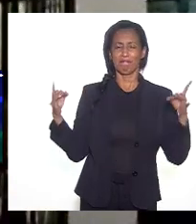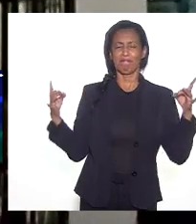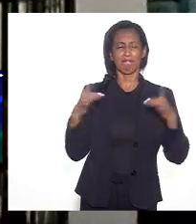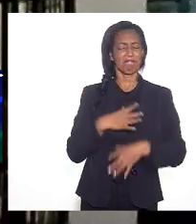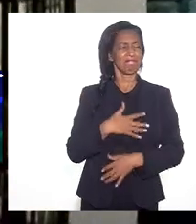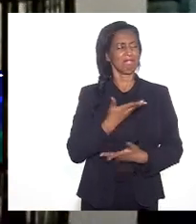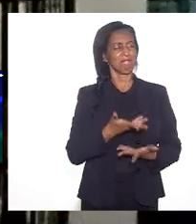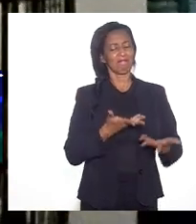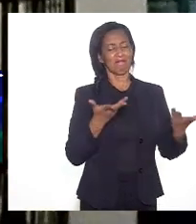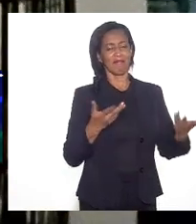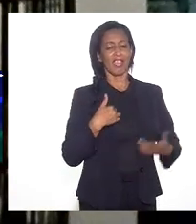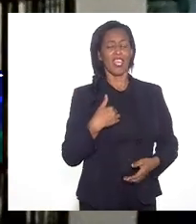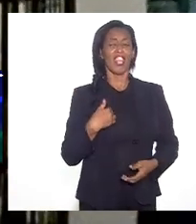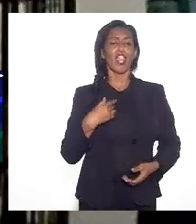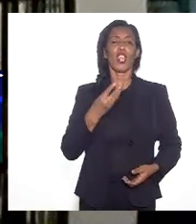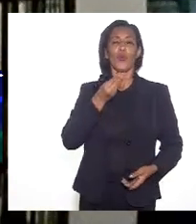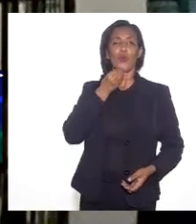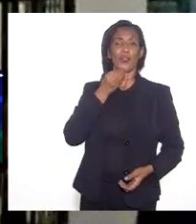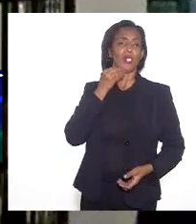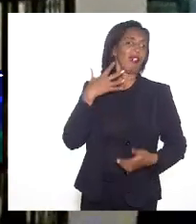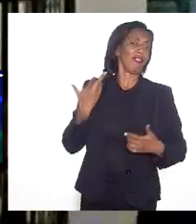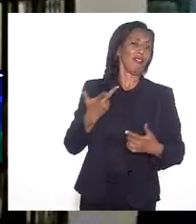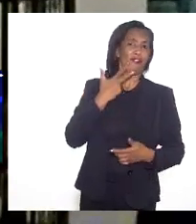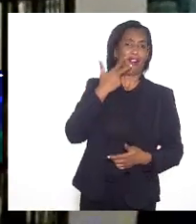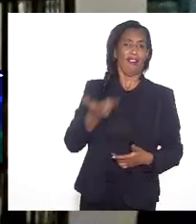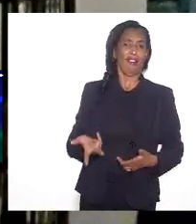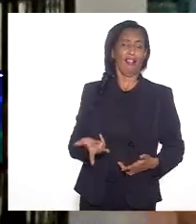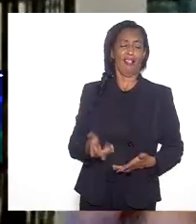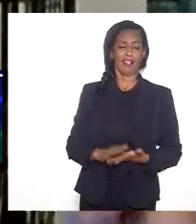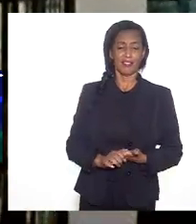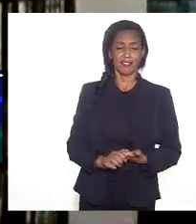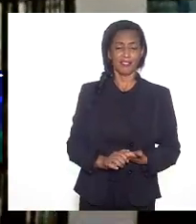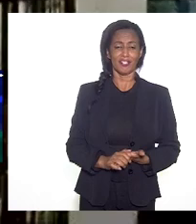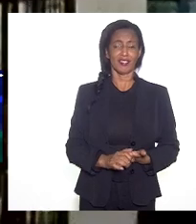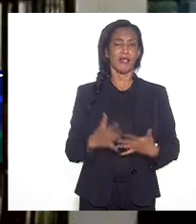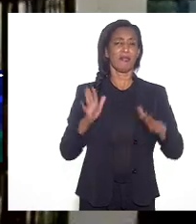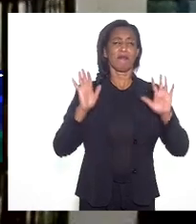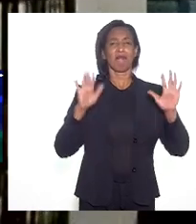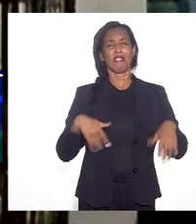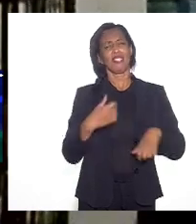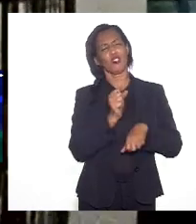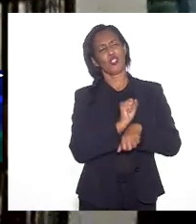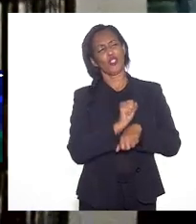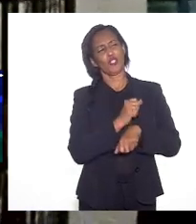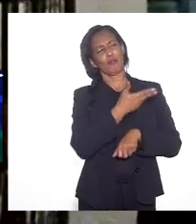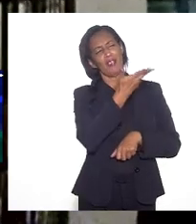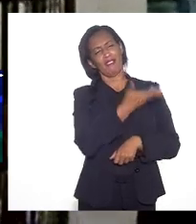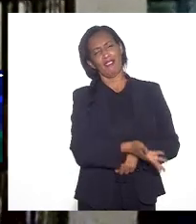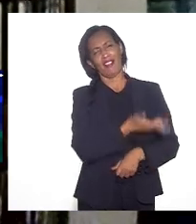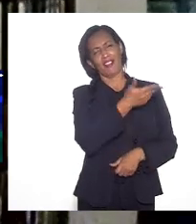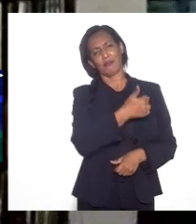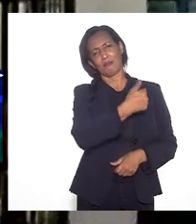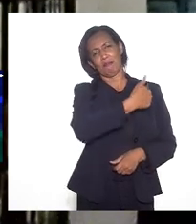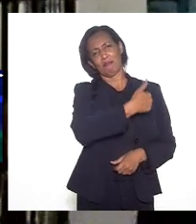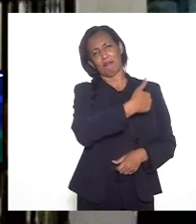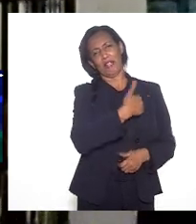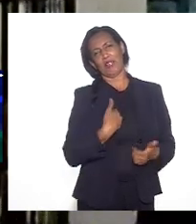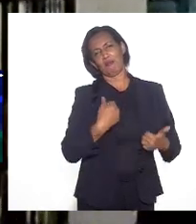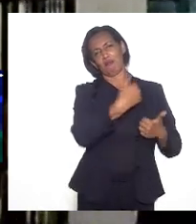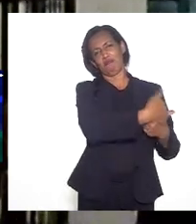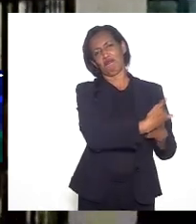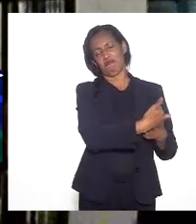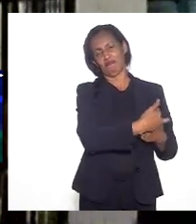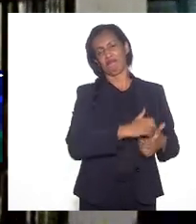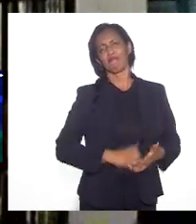representado. Às vezes eu poderia até falar, deitar uma falação, mas eu espero pelas falações delas, porque elas me